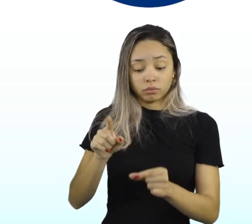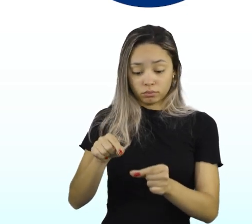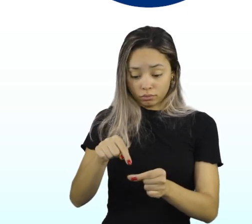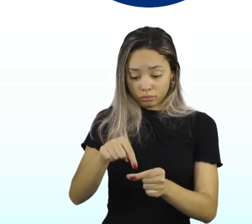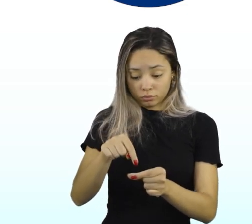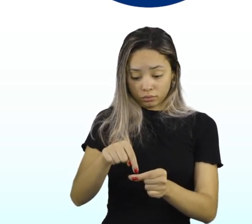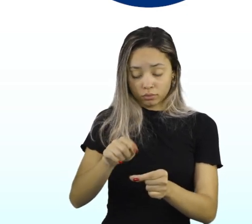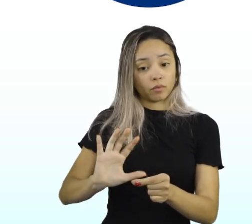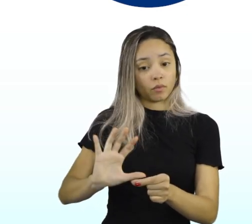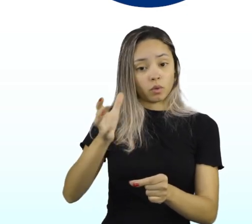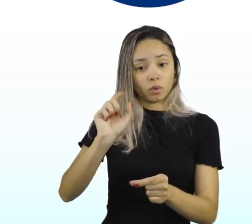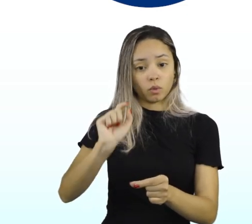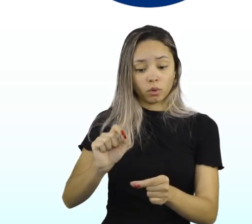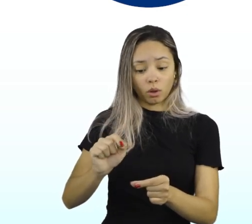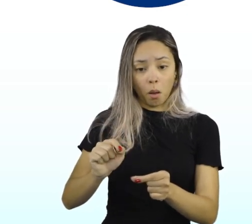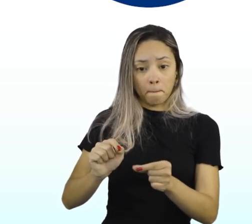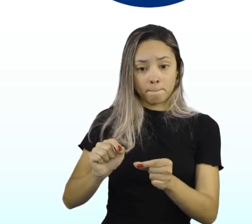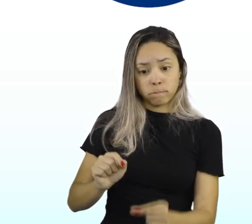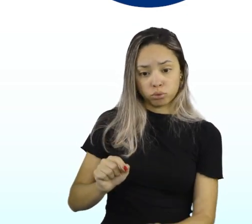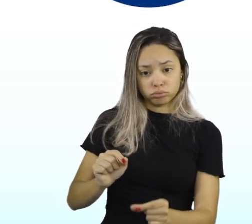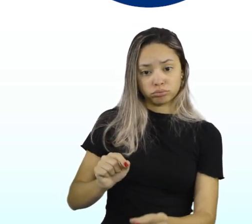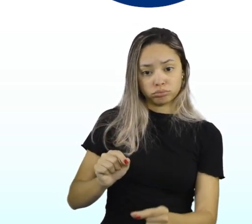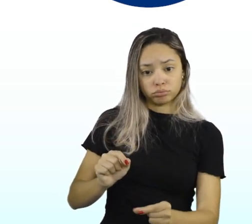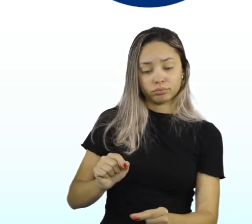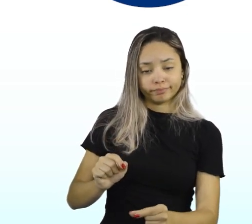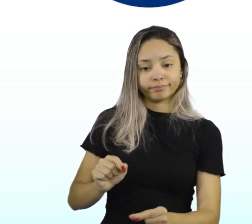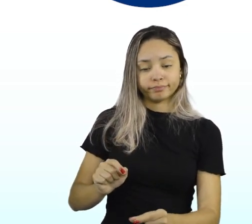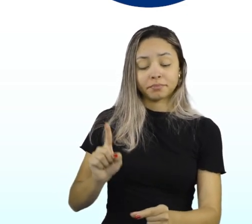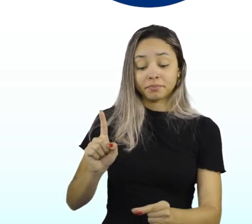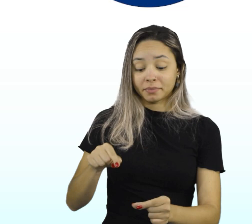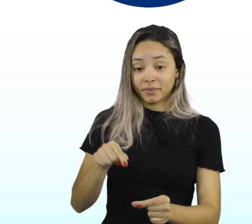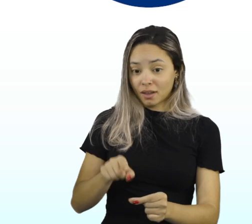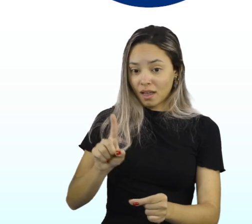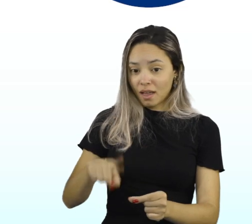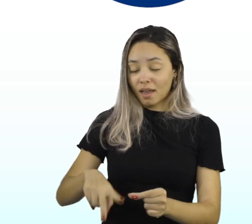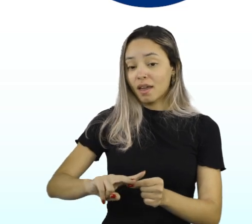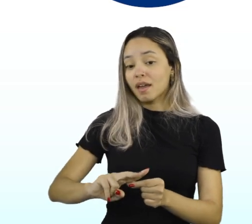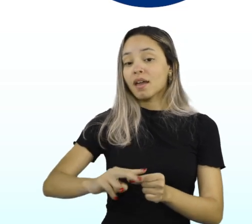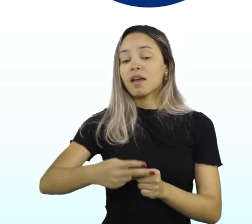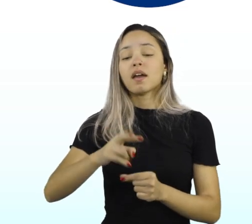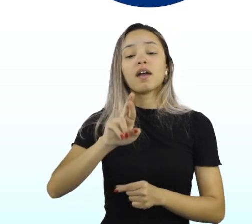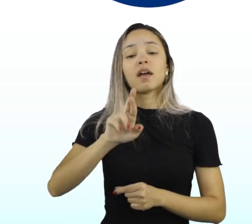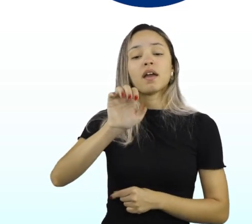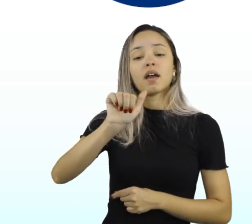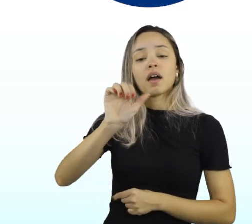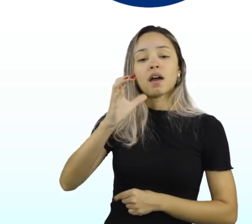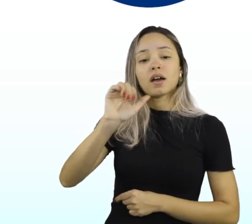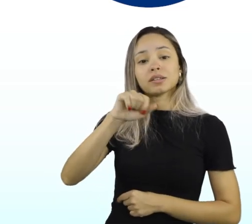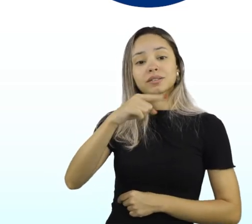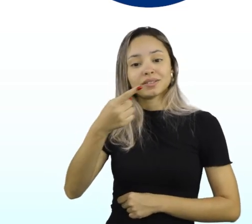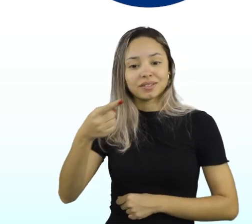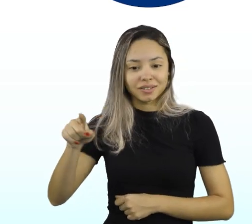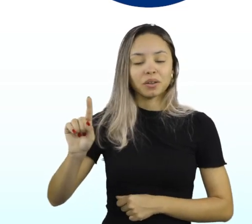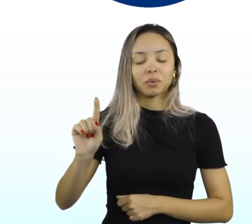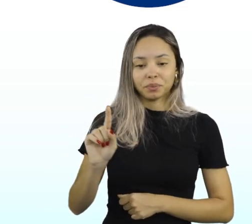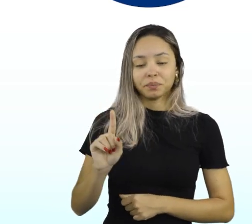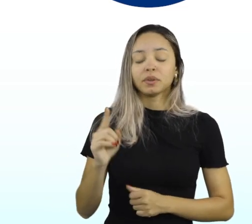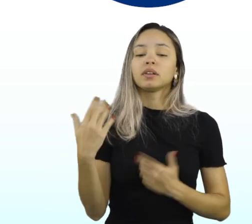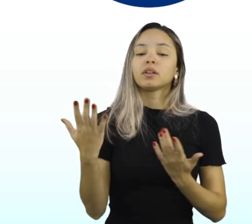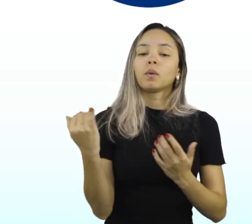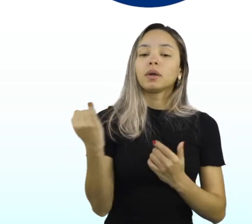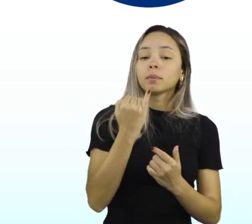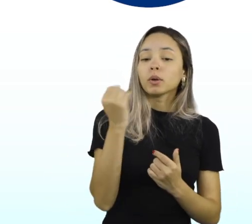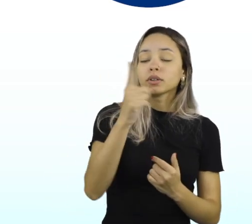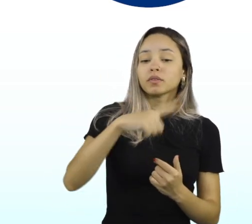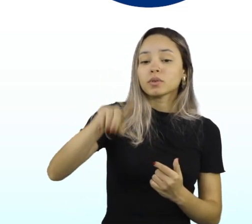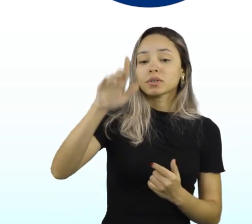prego. O que é que o prego vai fazer? Vai aplicar a reação. Essa reação vai estar sobre o martelo. Então é importante vocês entenderem